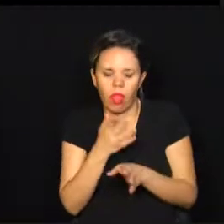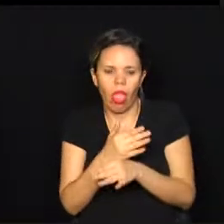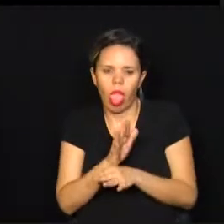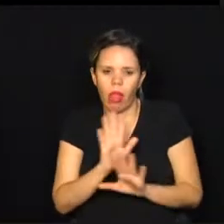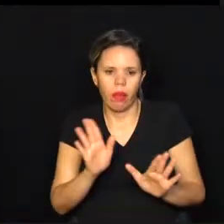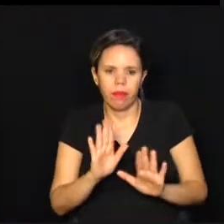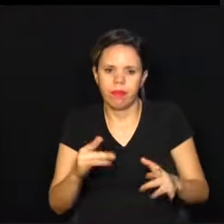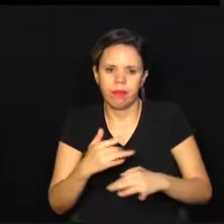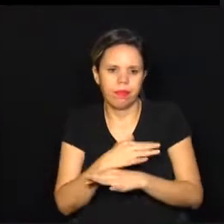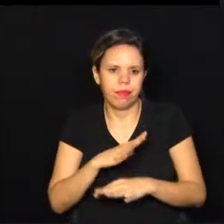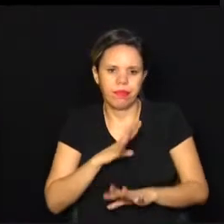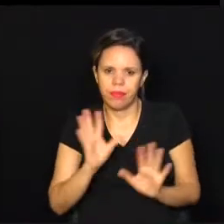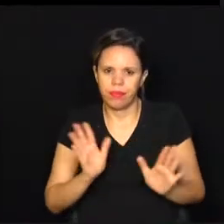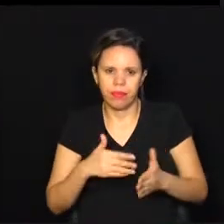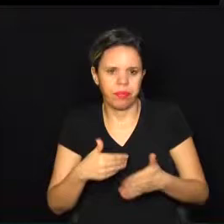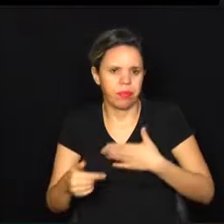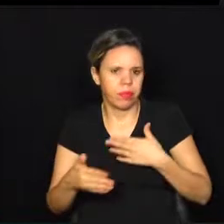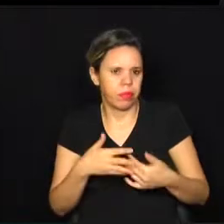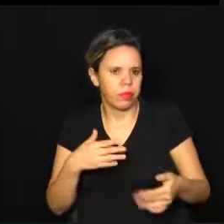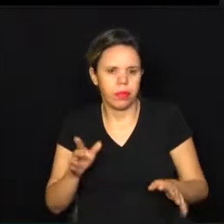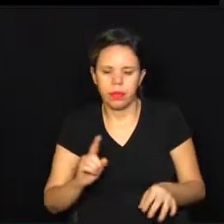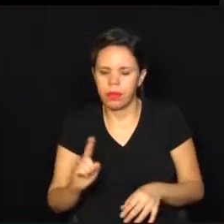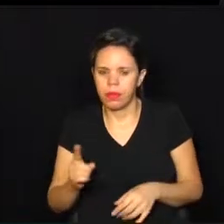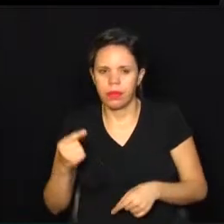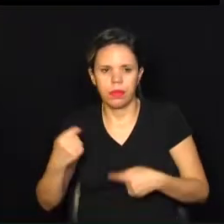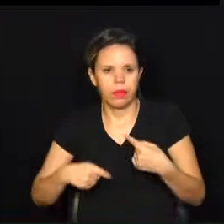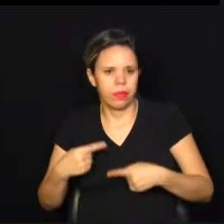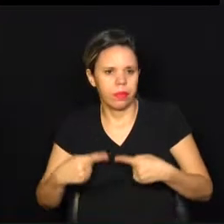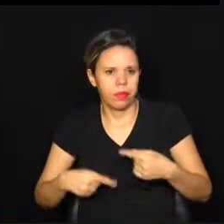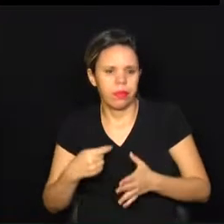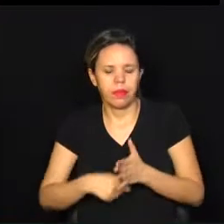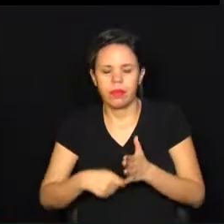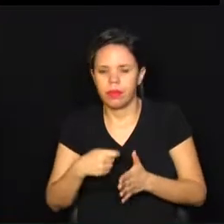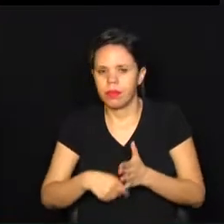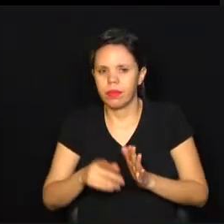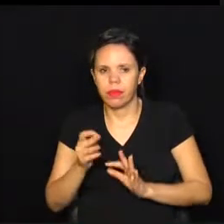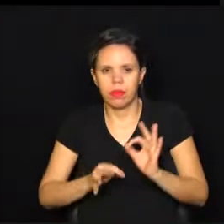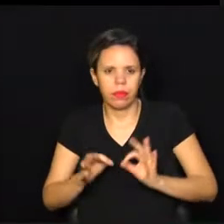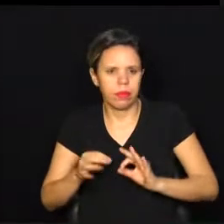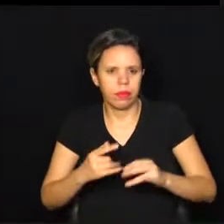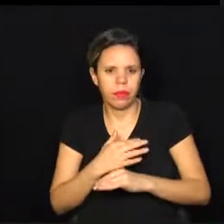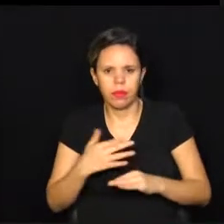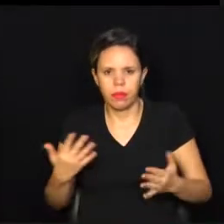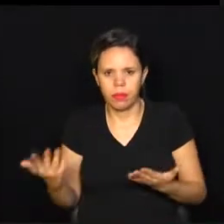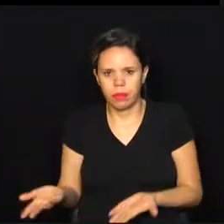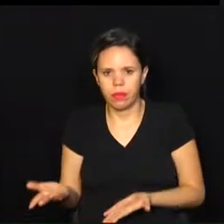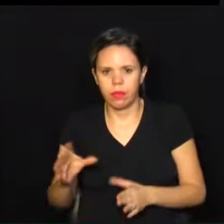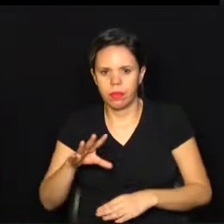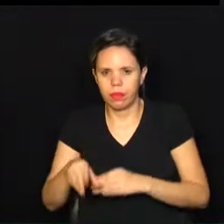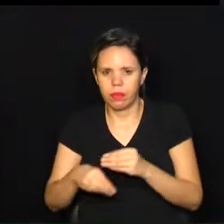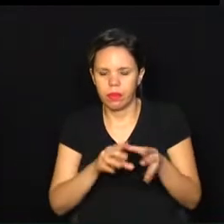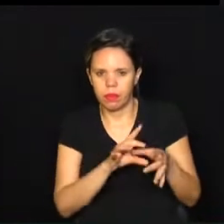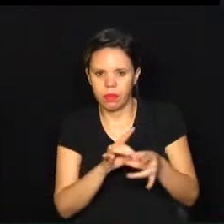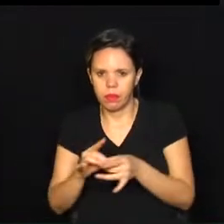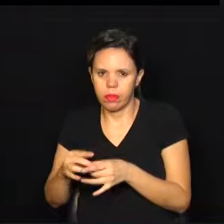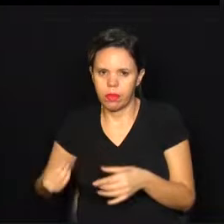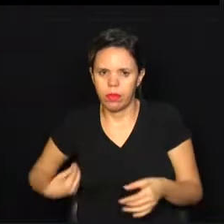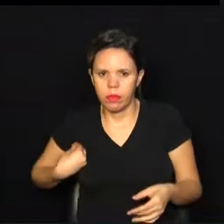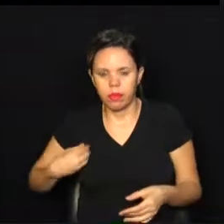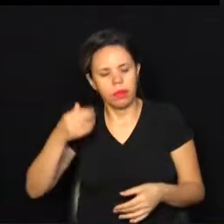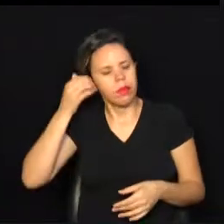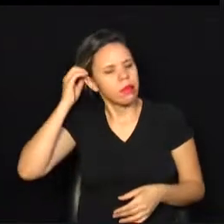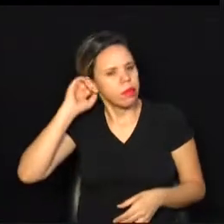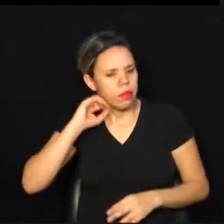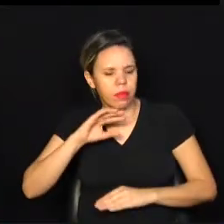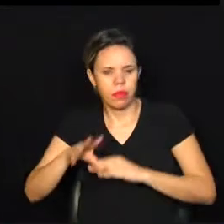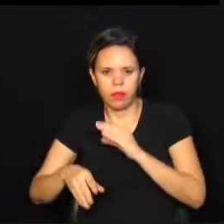o urbano e de qualquer coisa sobre as políticas de planejamento sem entender o contexto que nós estamos, né? Então,